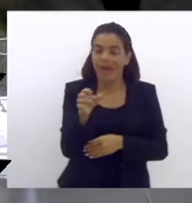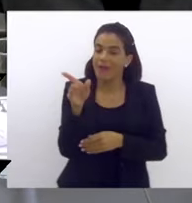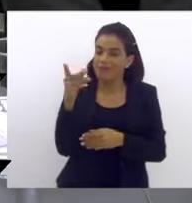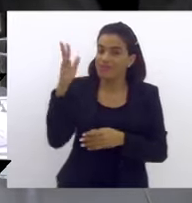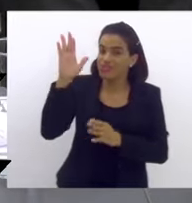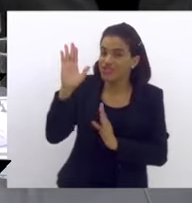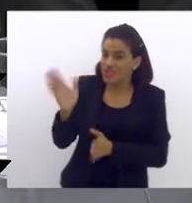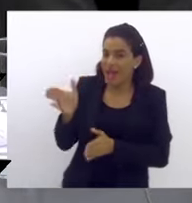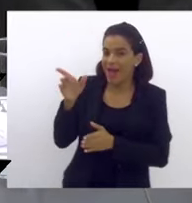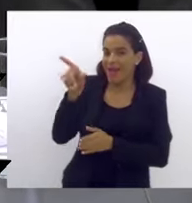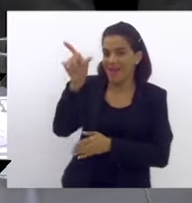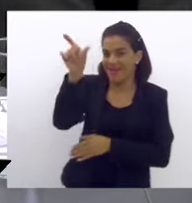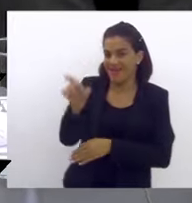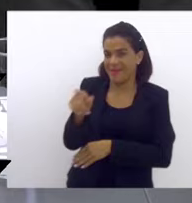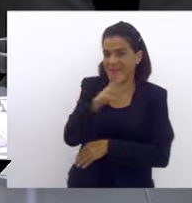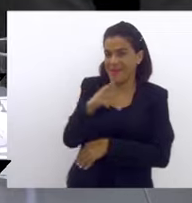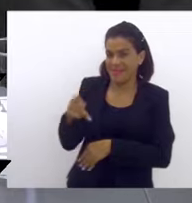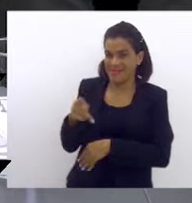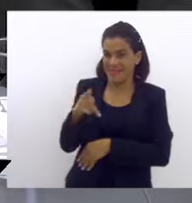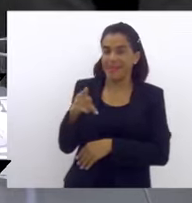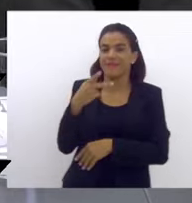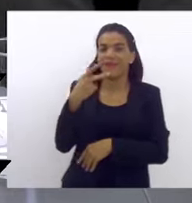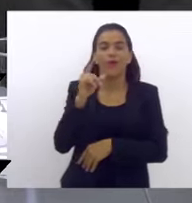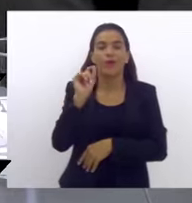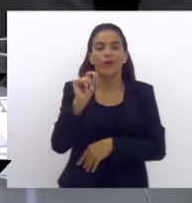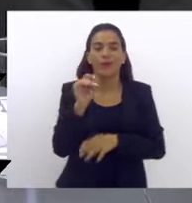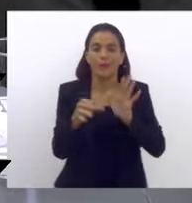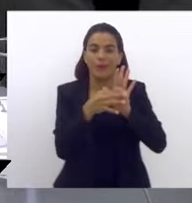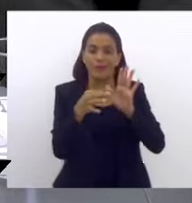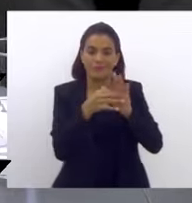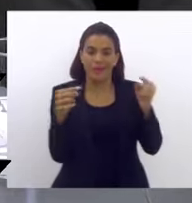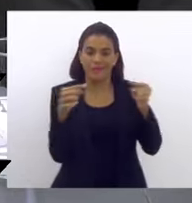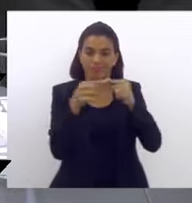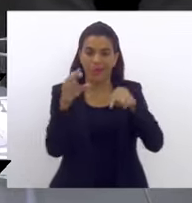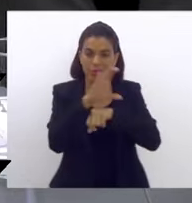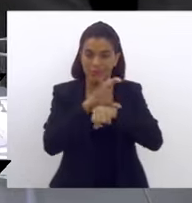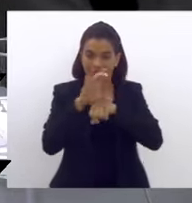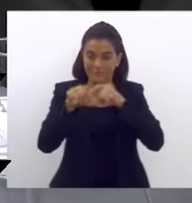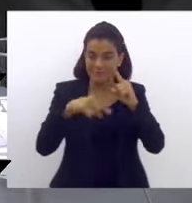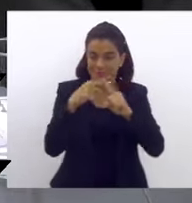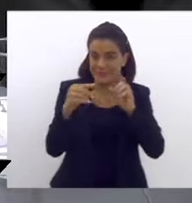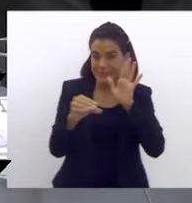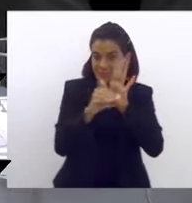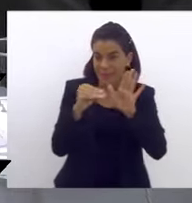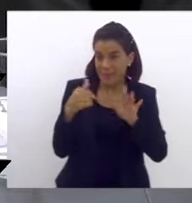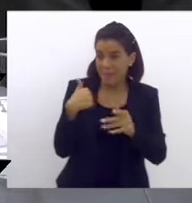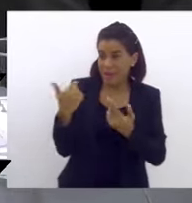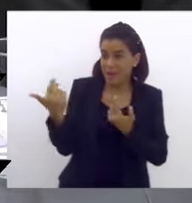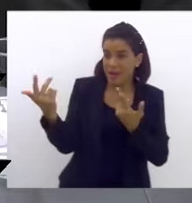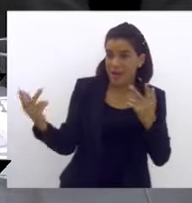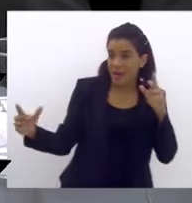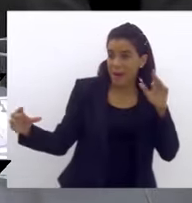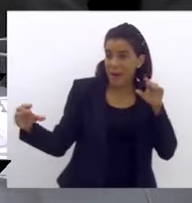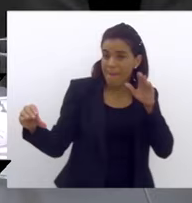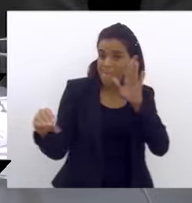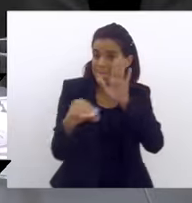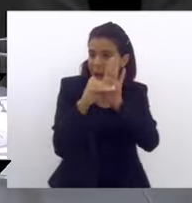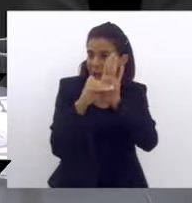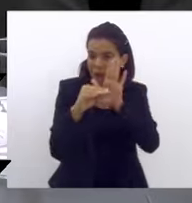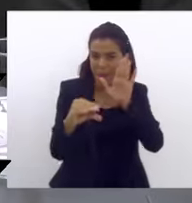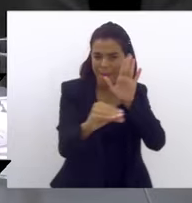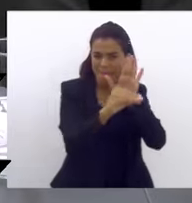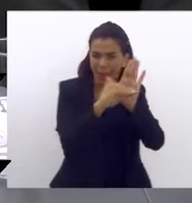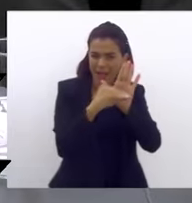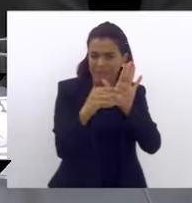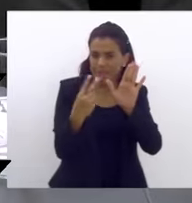parecer pela constitucionalidade com a emenda a minha emenda tá contemplada na sua se eu não emendasse não